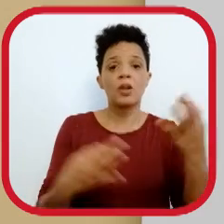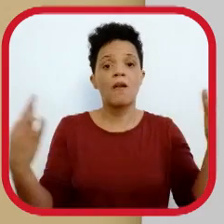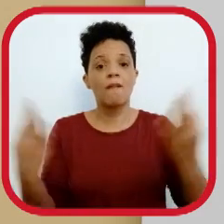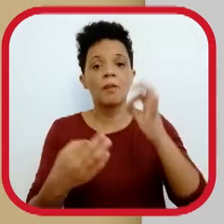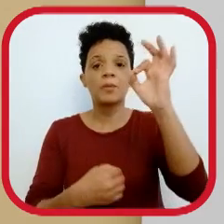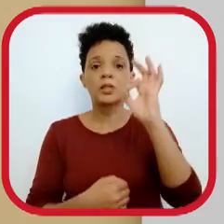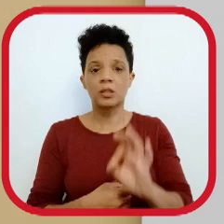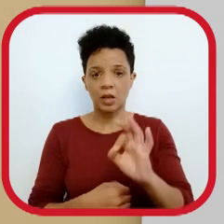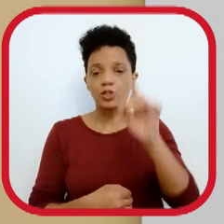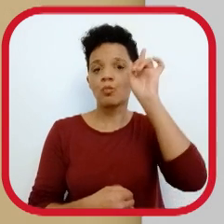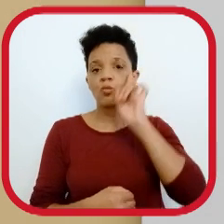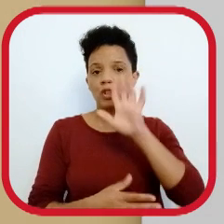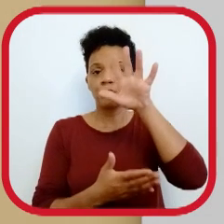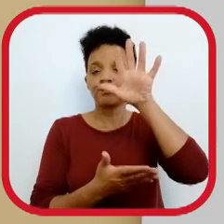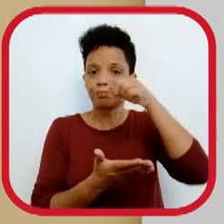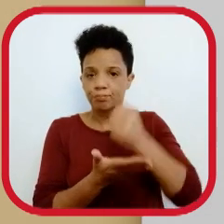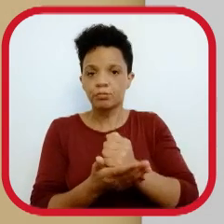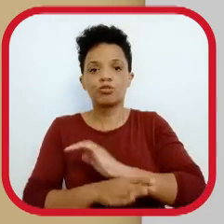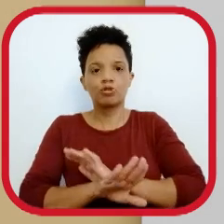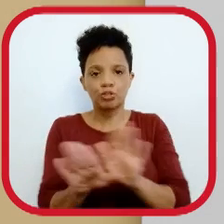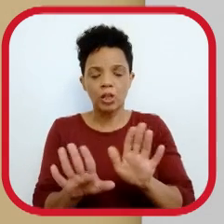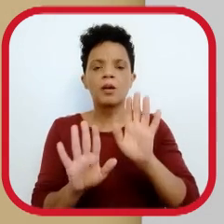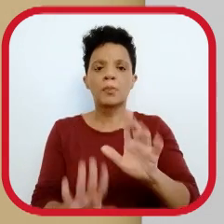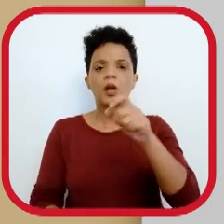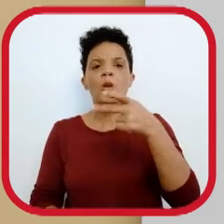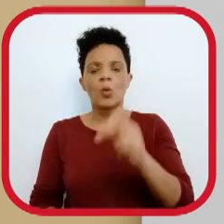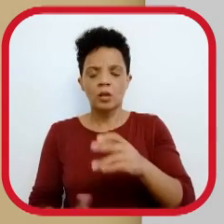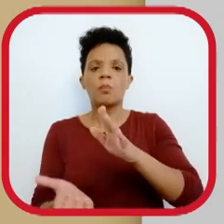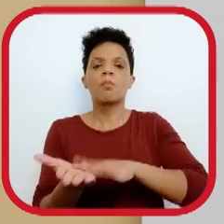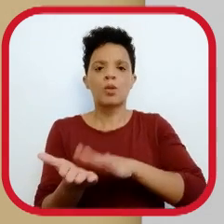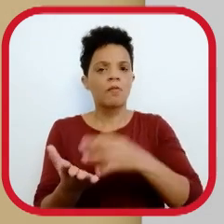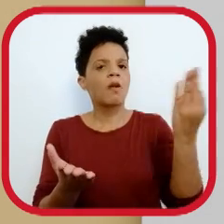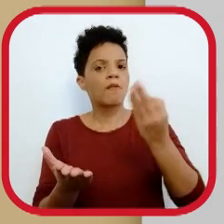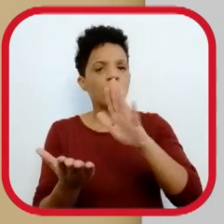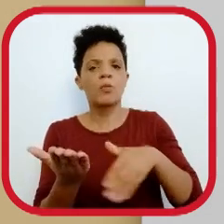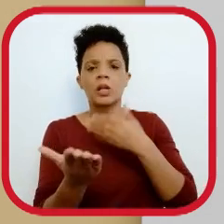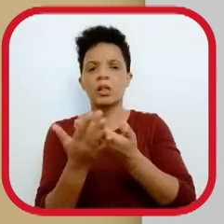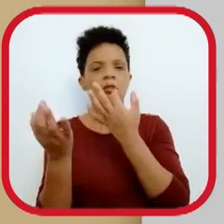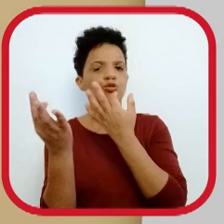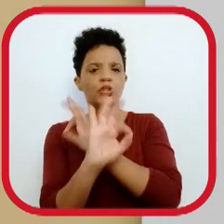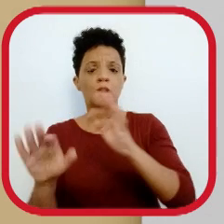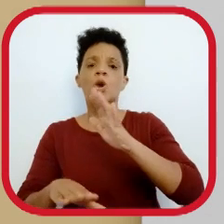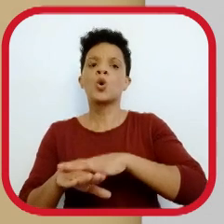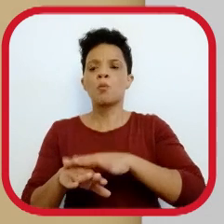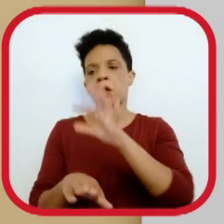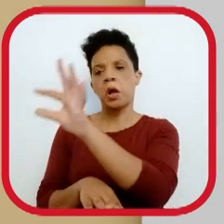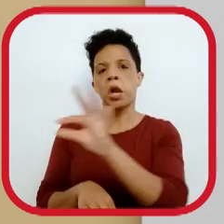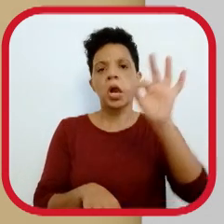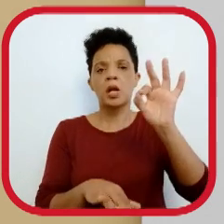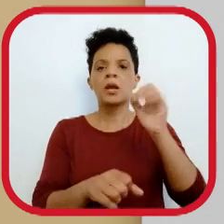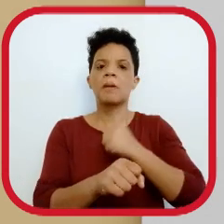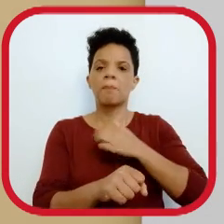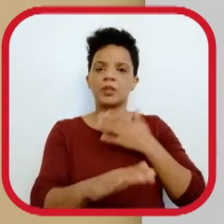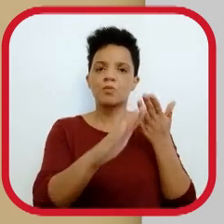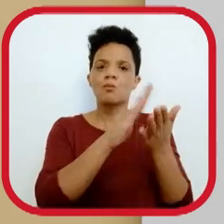entrevistadora, que lhe diz que embora já tenha a percentagem de mulheres preenchidas na empresa, Luana provou ser uma excelente candidata. Por isso, vai